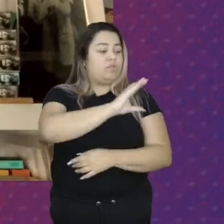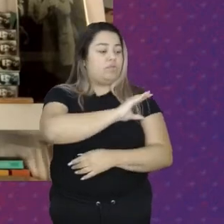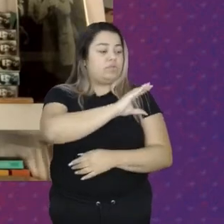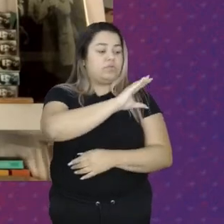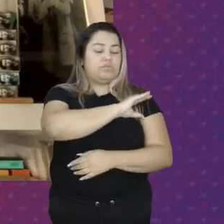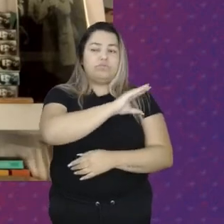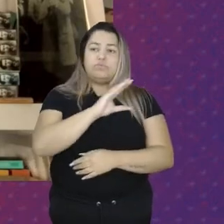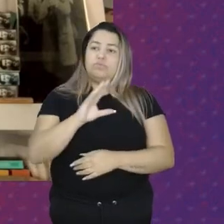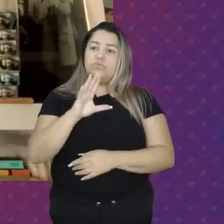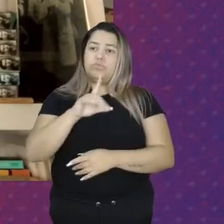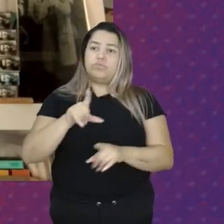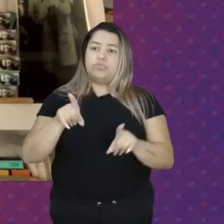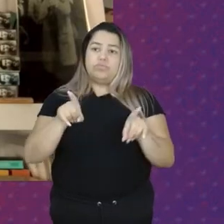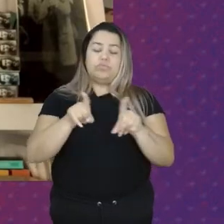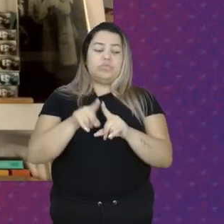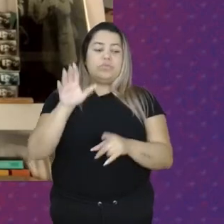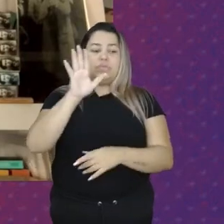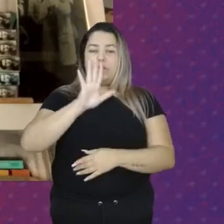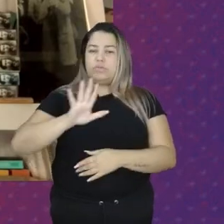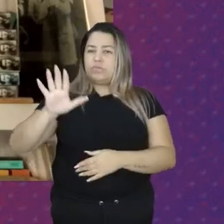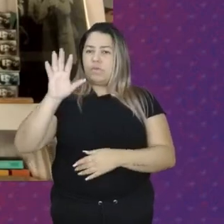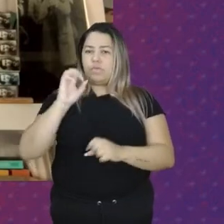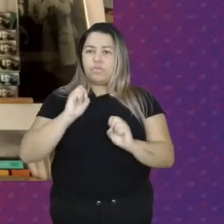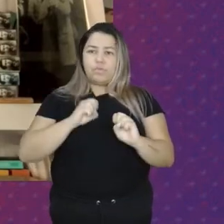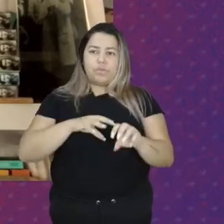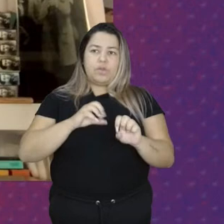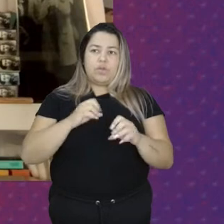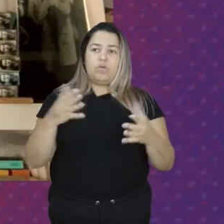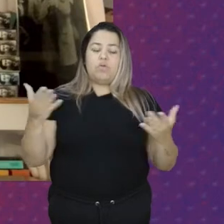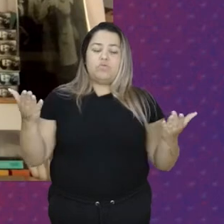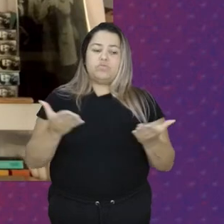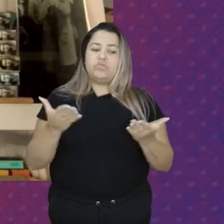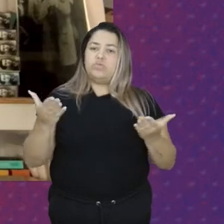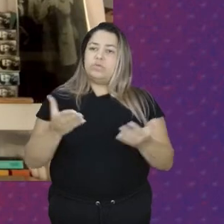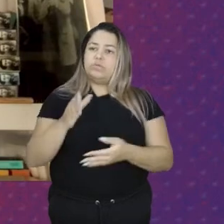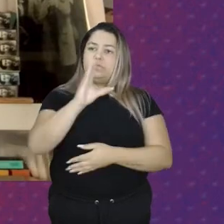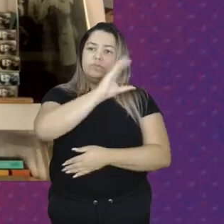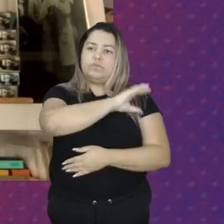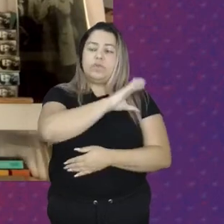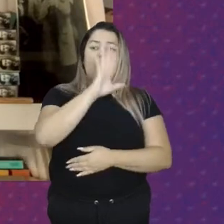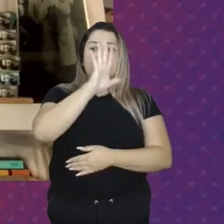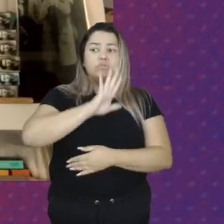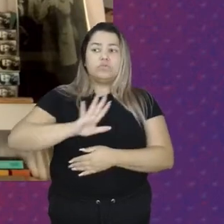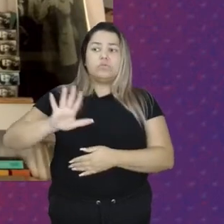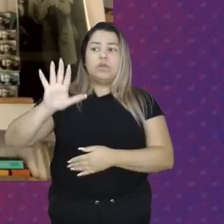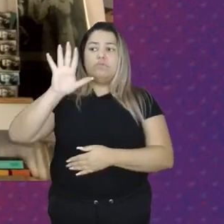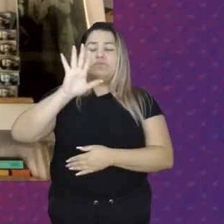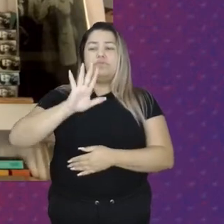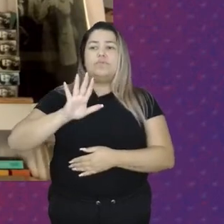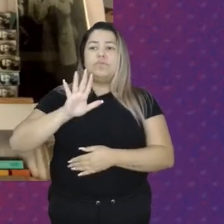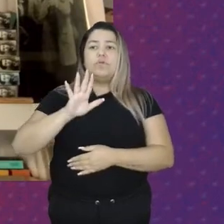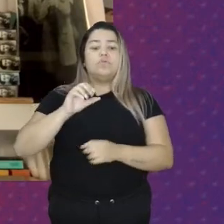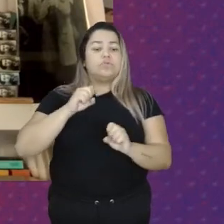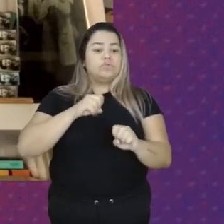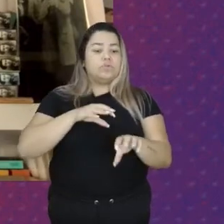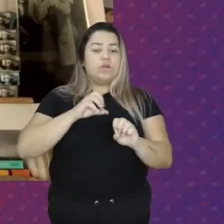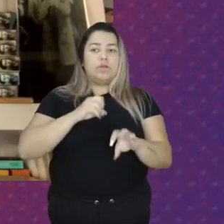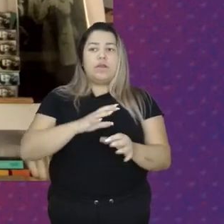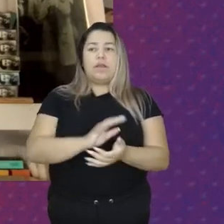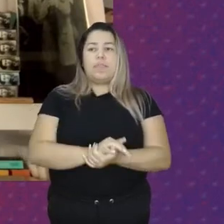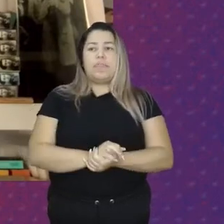coordenadora do Setorial Nacional de Educação e hoje eu sou da Coordenação Nacional do Setorial de Educação.